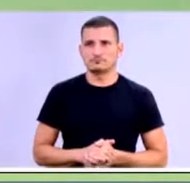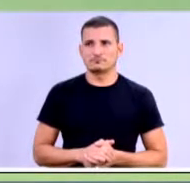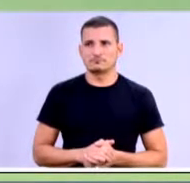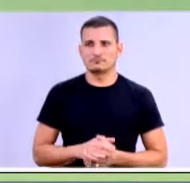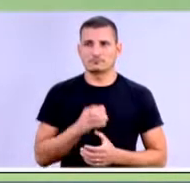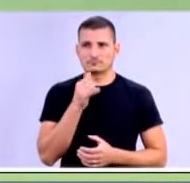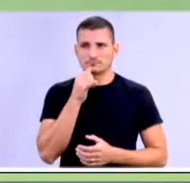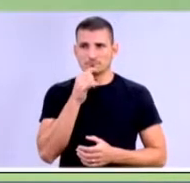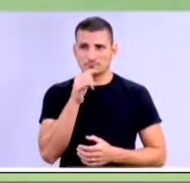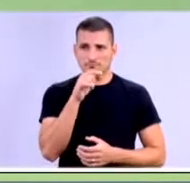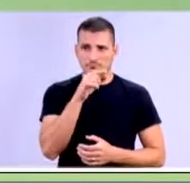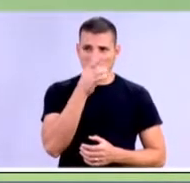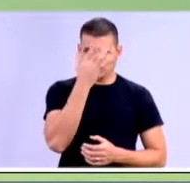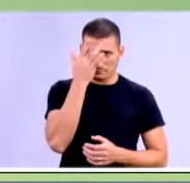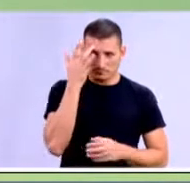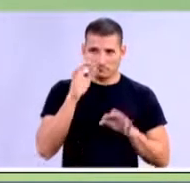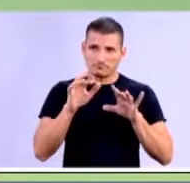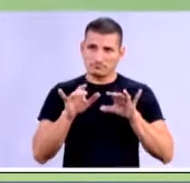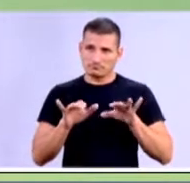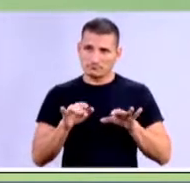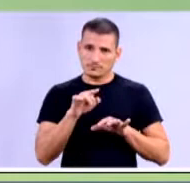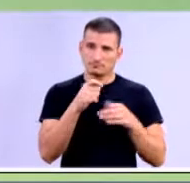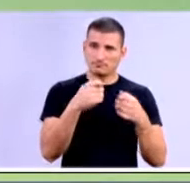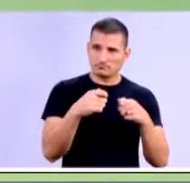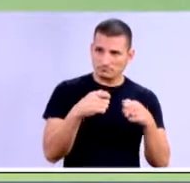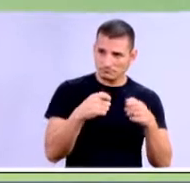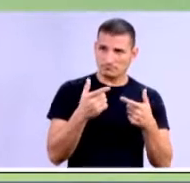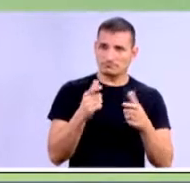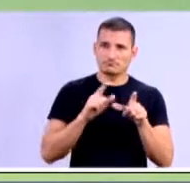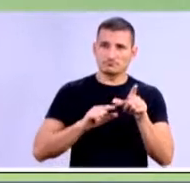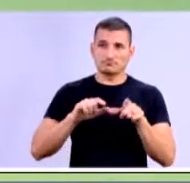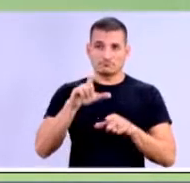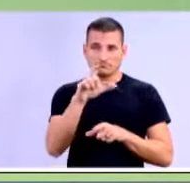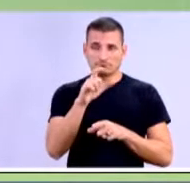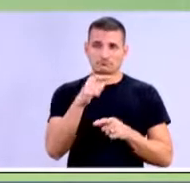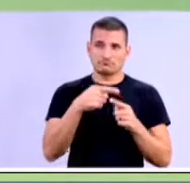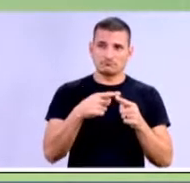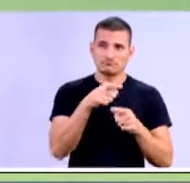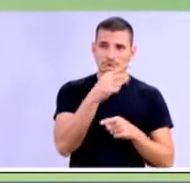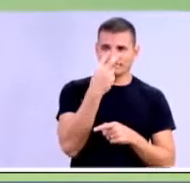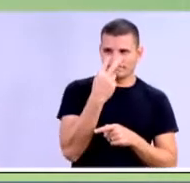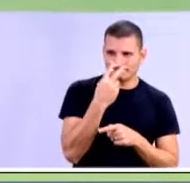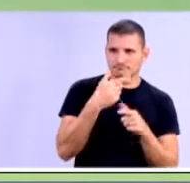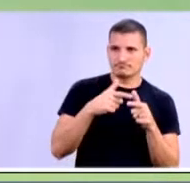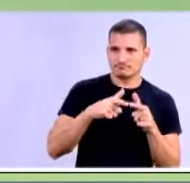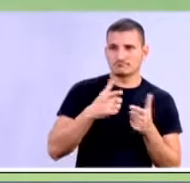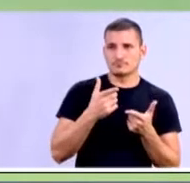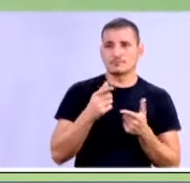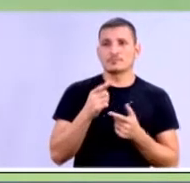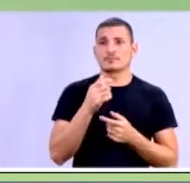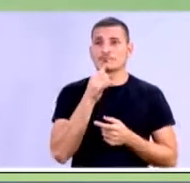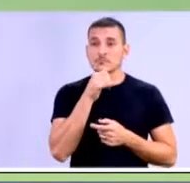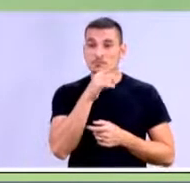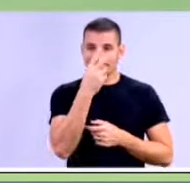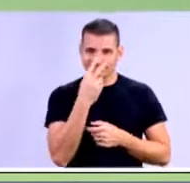que necessite desse recurso, significa que você está gritando, como o Jaru falou.